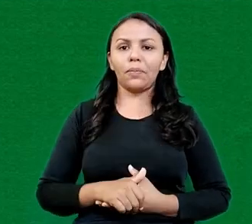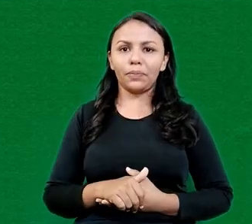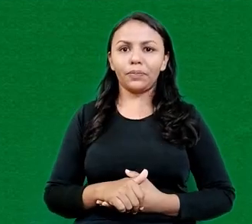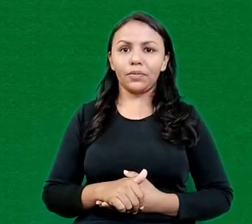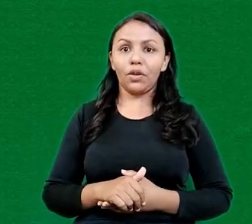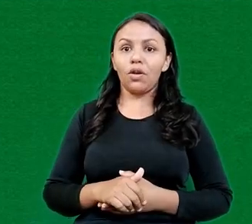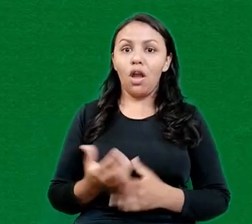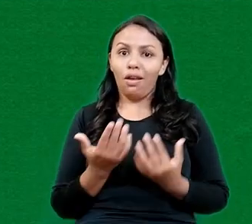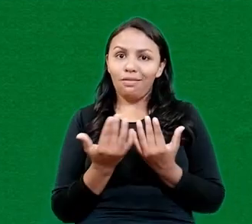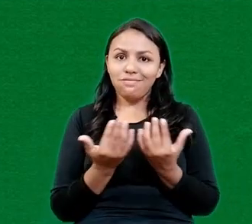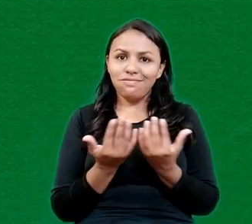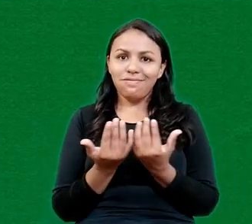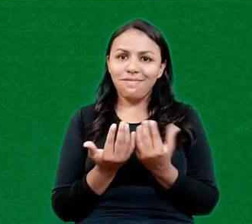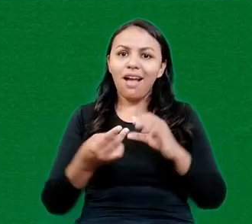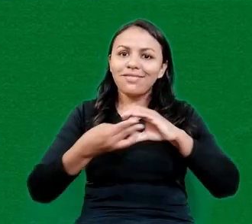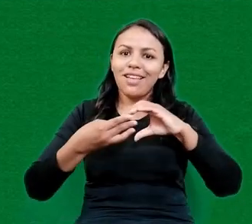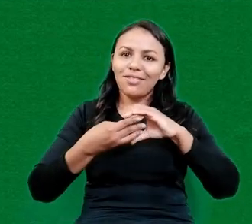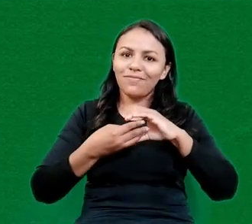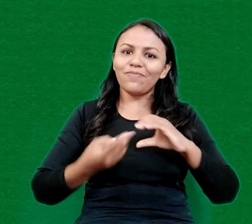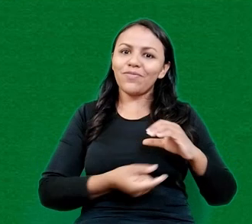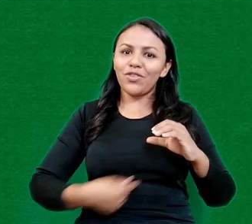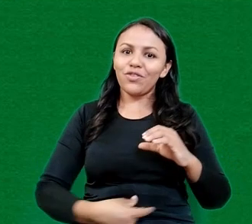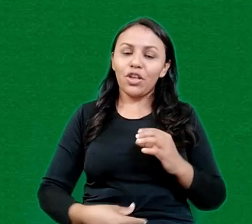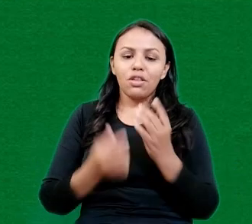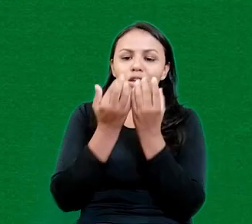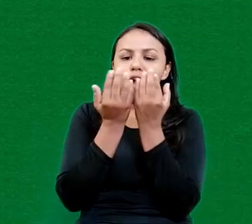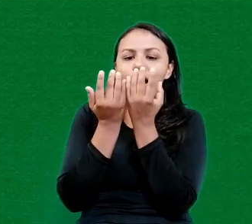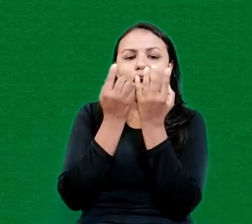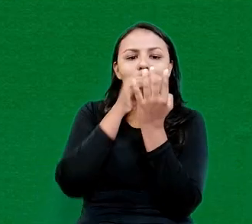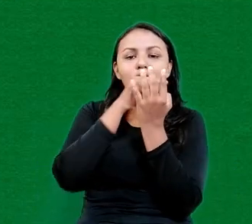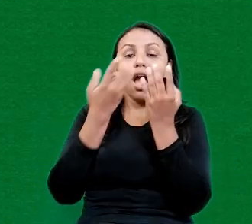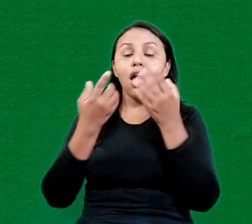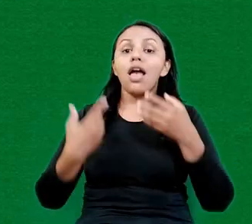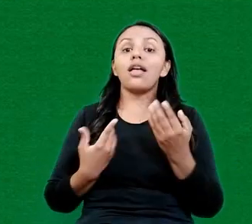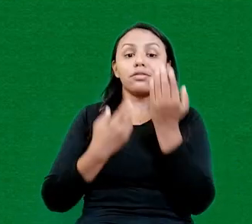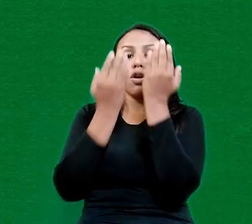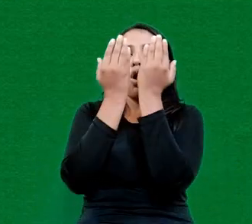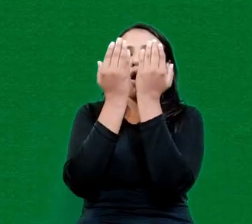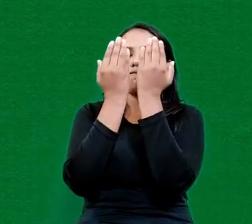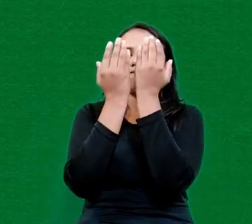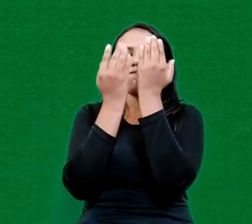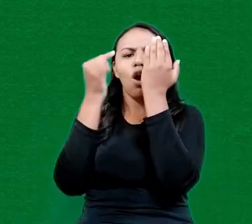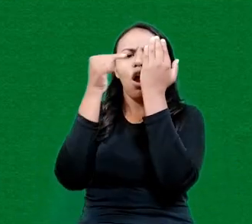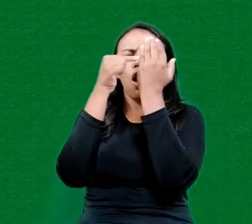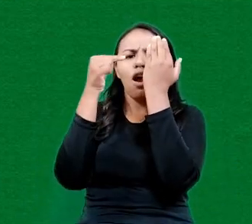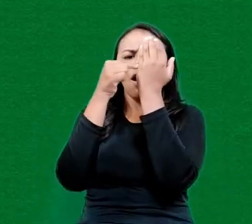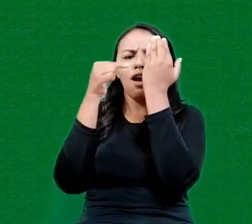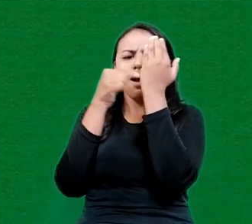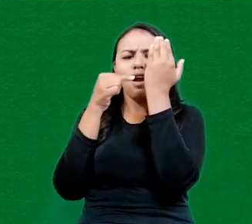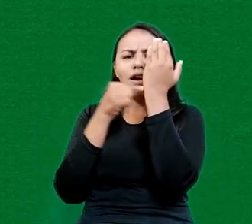as células intestinais que possuem essas estruturas que são chamadas de junções comunicantes. Essas